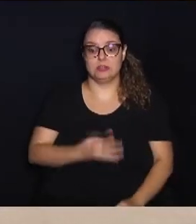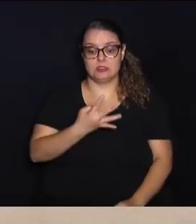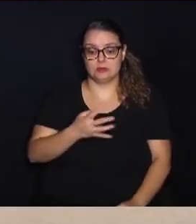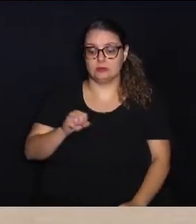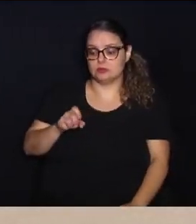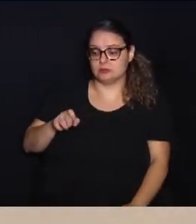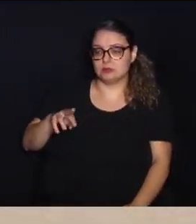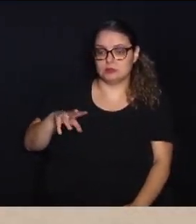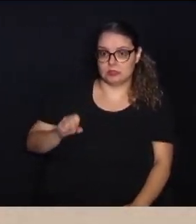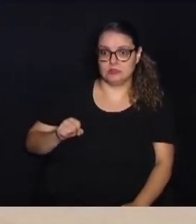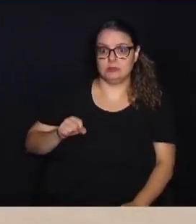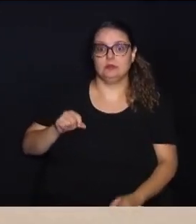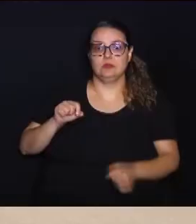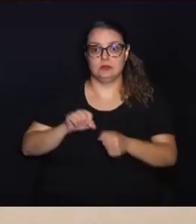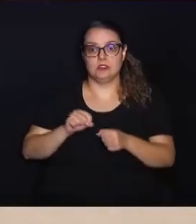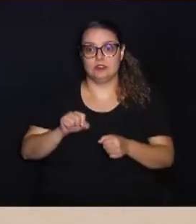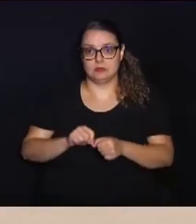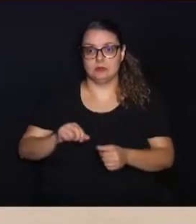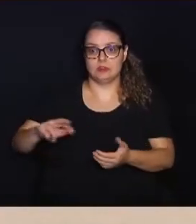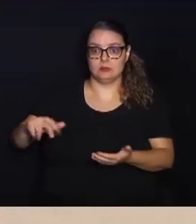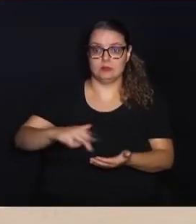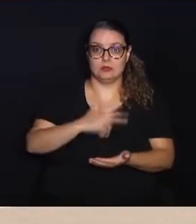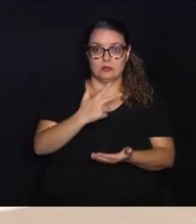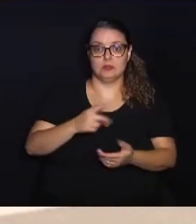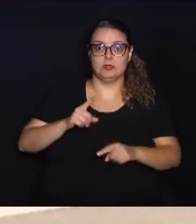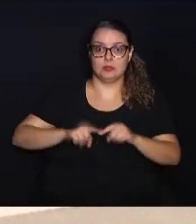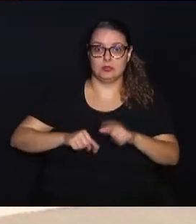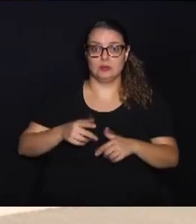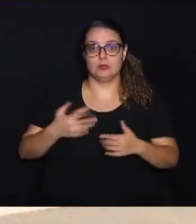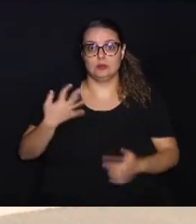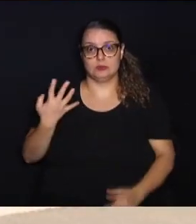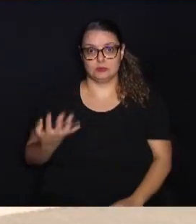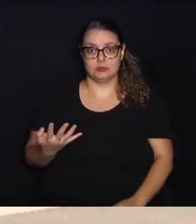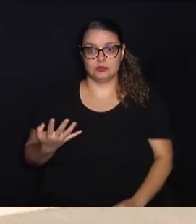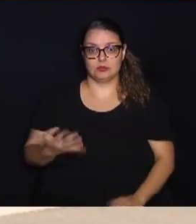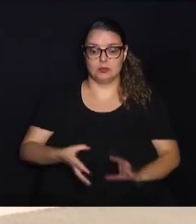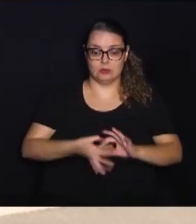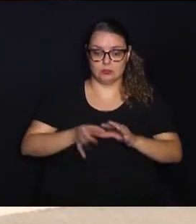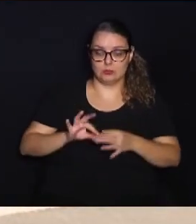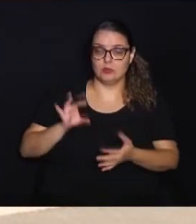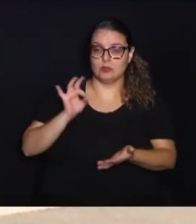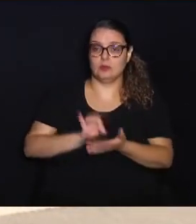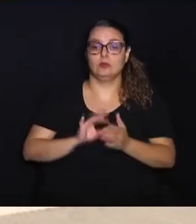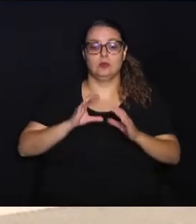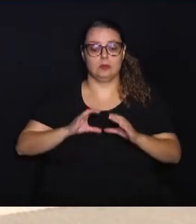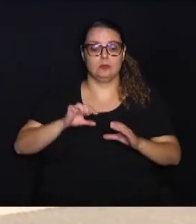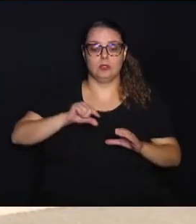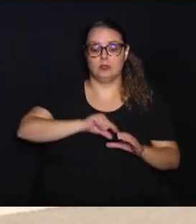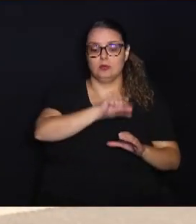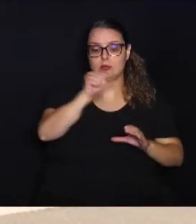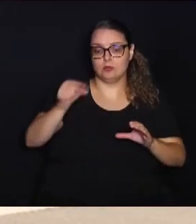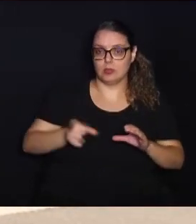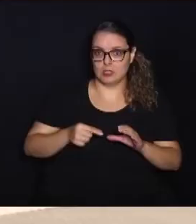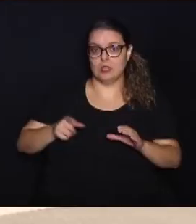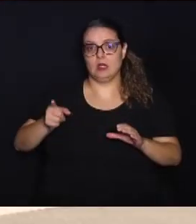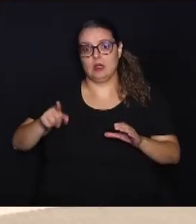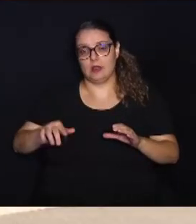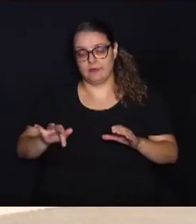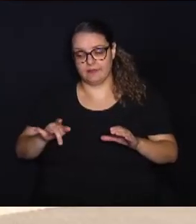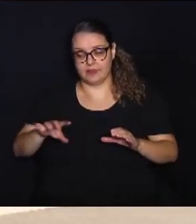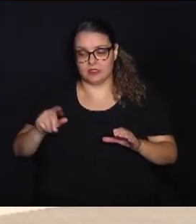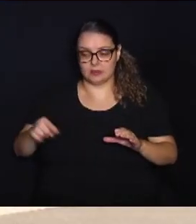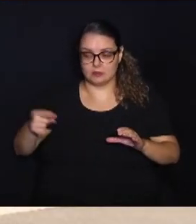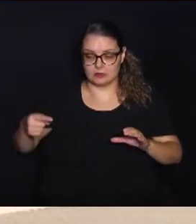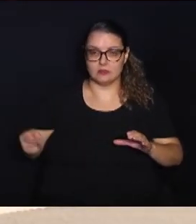geral é a soma das 2 provas de conjunto. Uma prova do conjunto simples, que as ginastas realizam as 5 com o